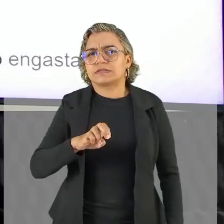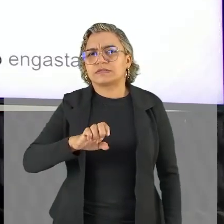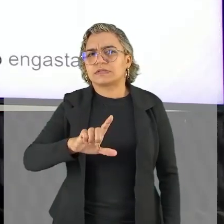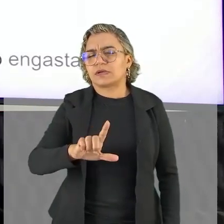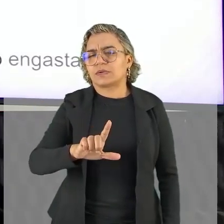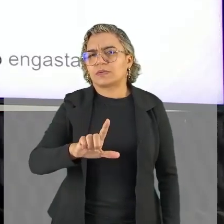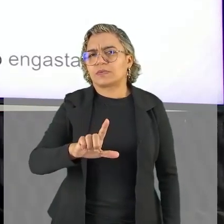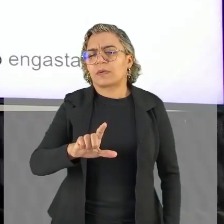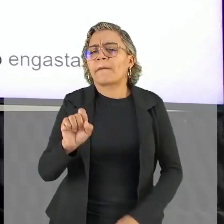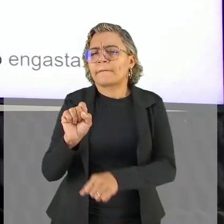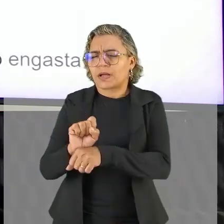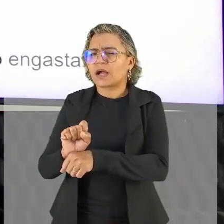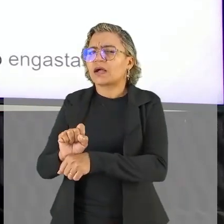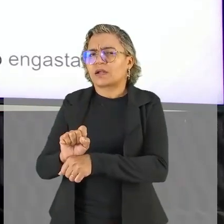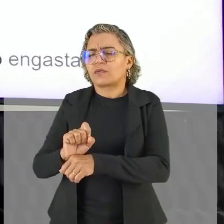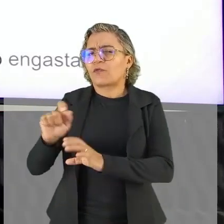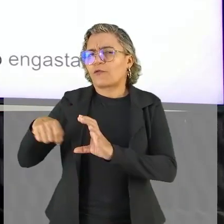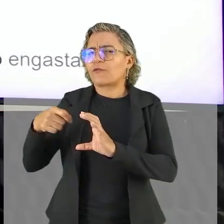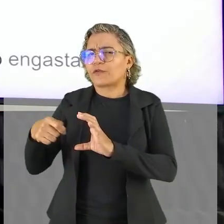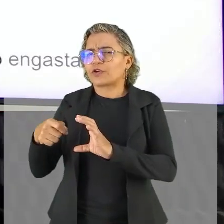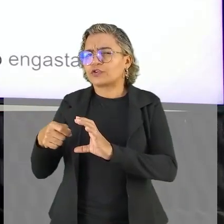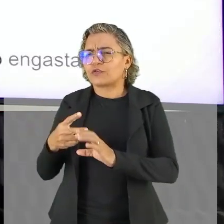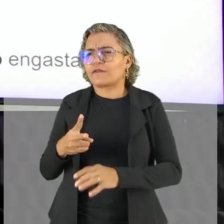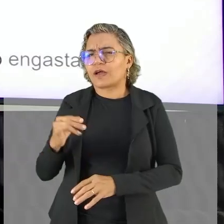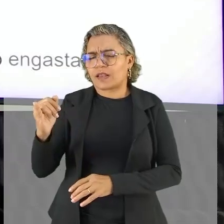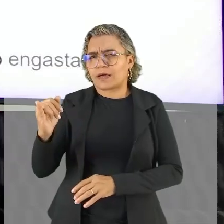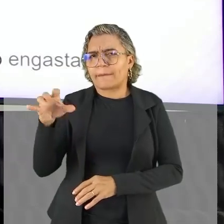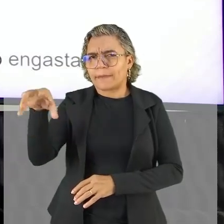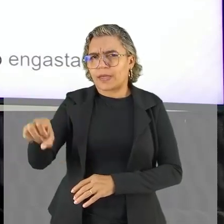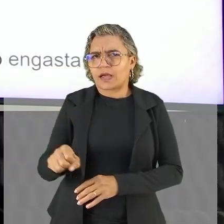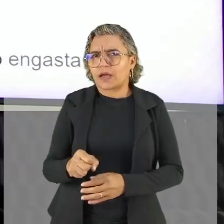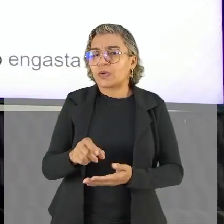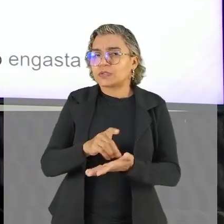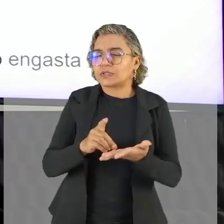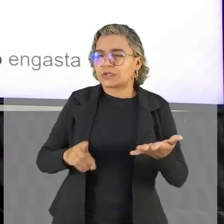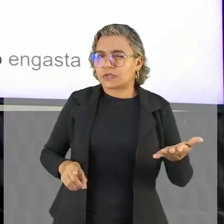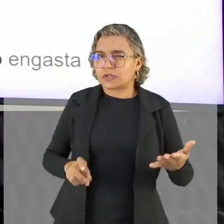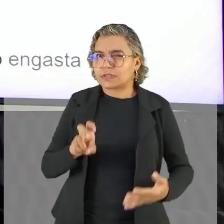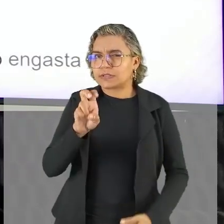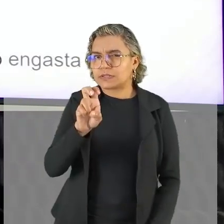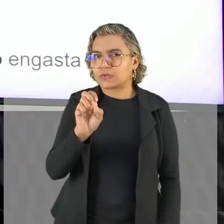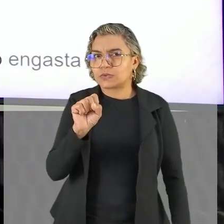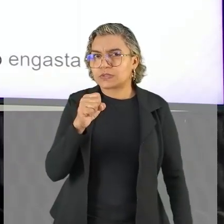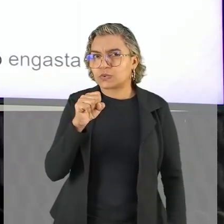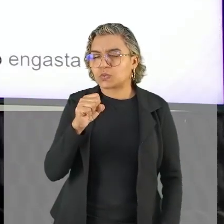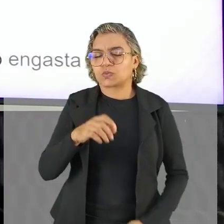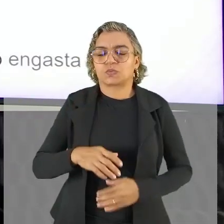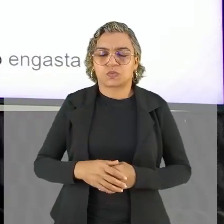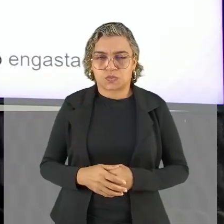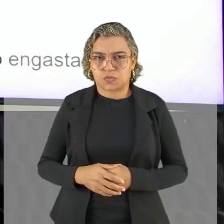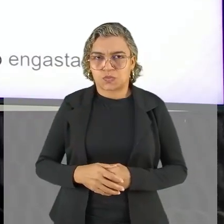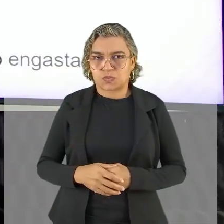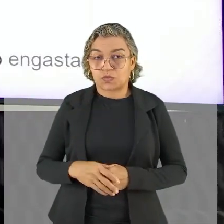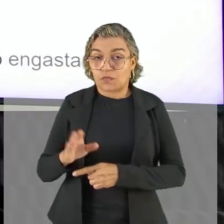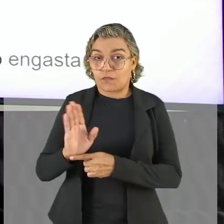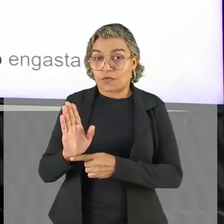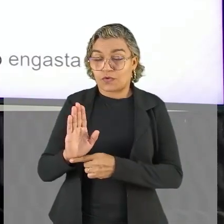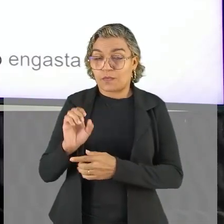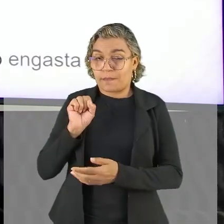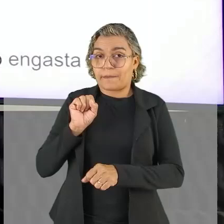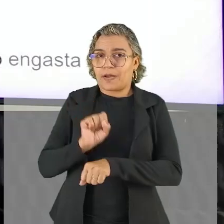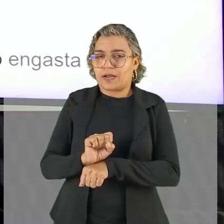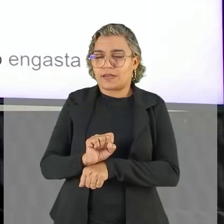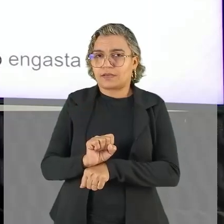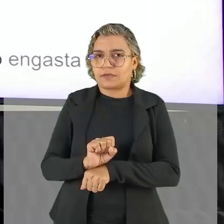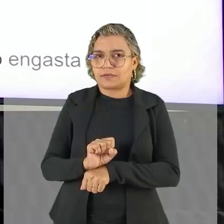no vídeo, vai lá, pega o dicionário. Vou te dar 5 segundos. Pausa o vídeo.